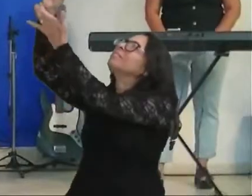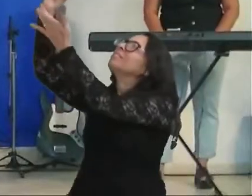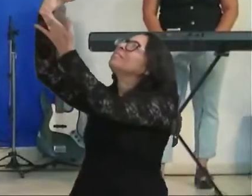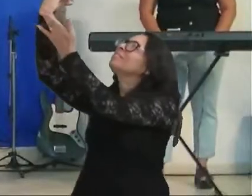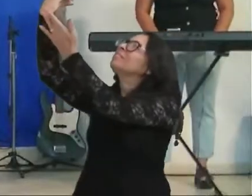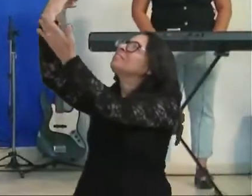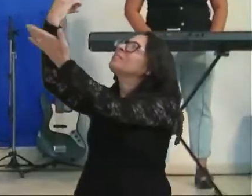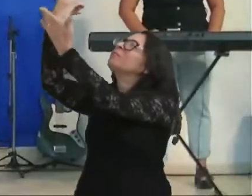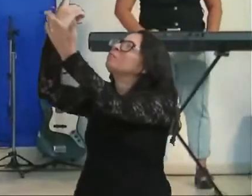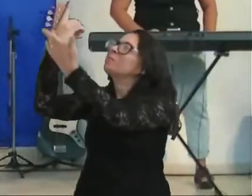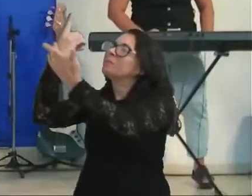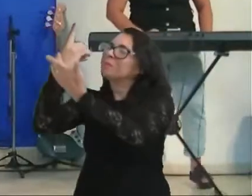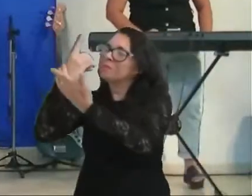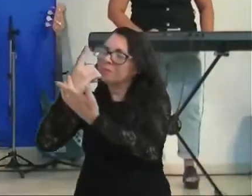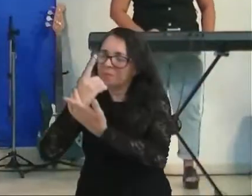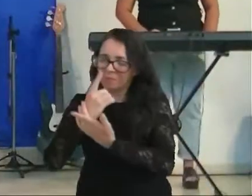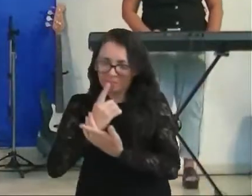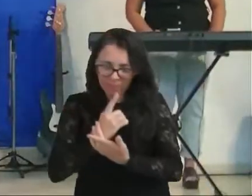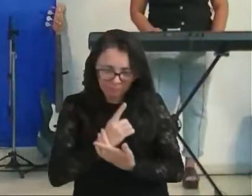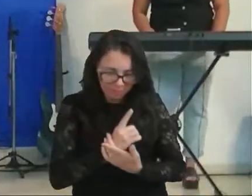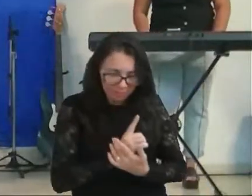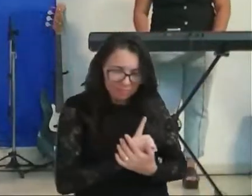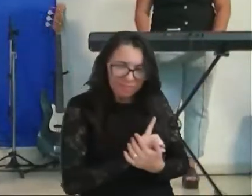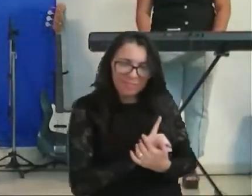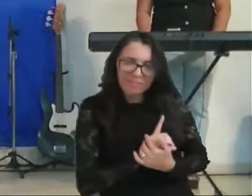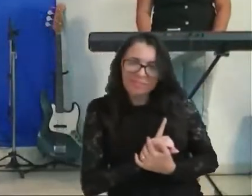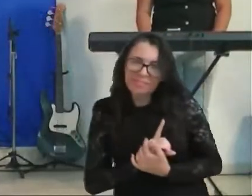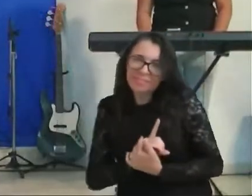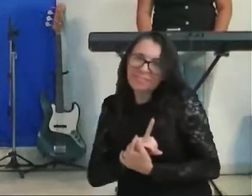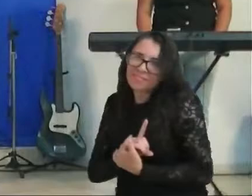proteção acima da